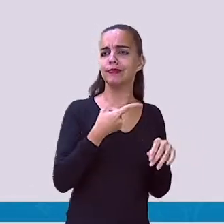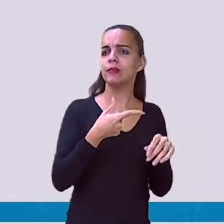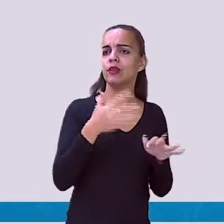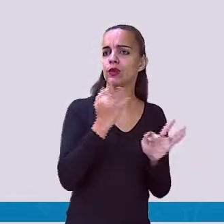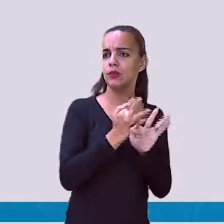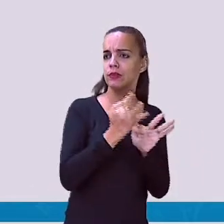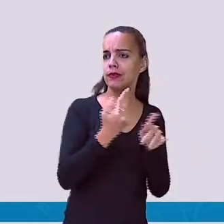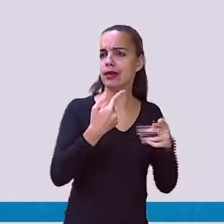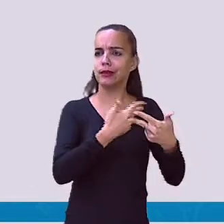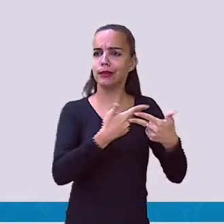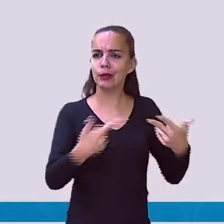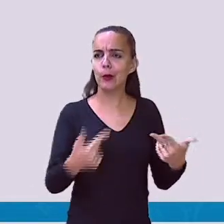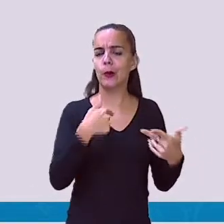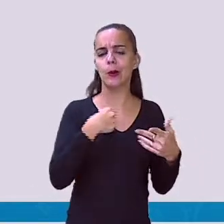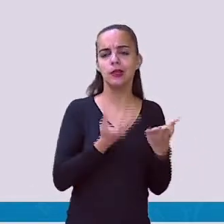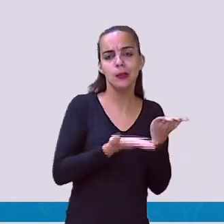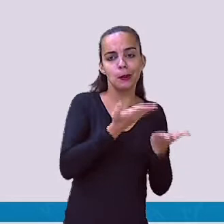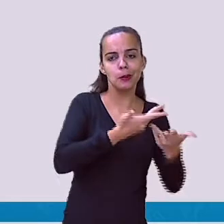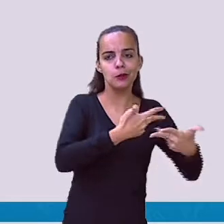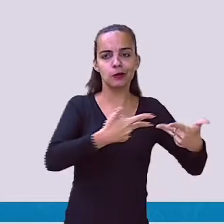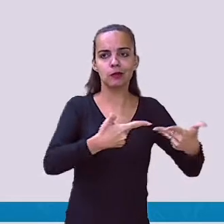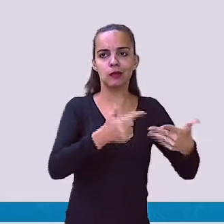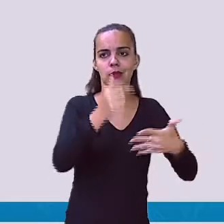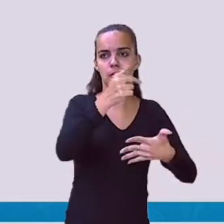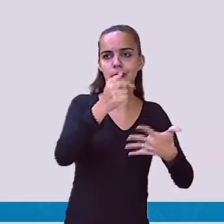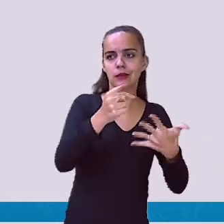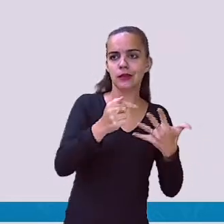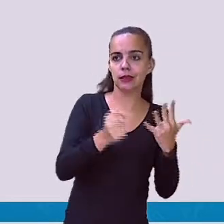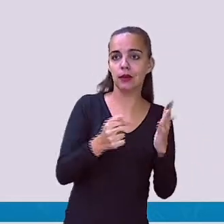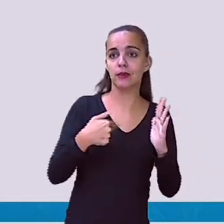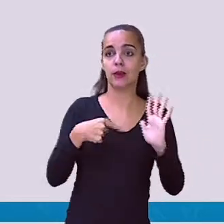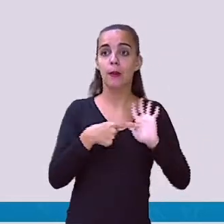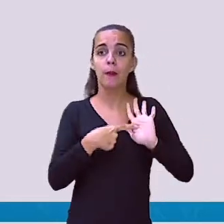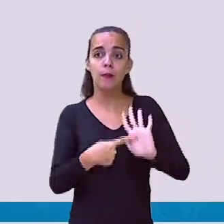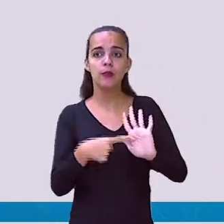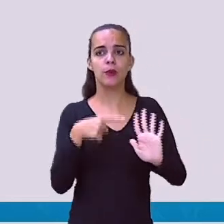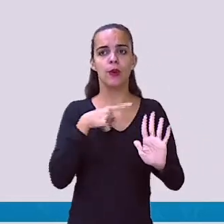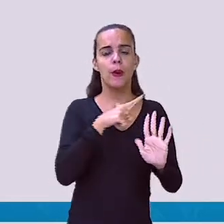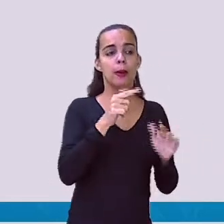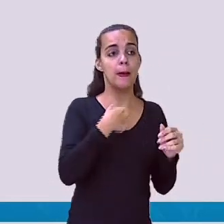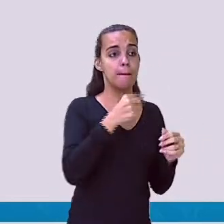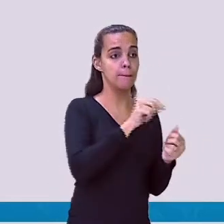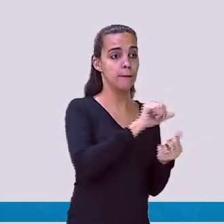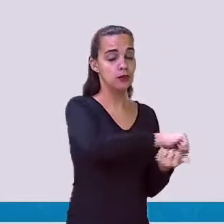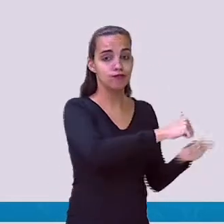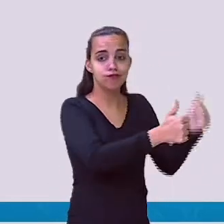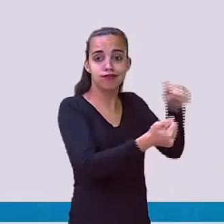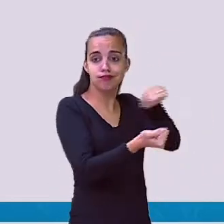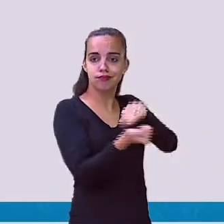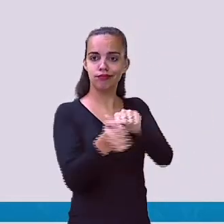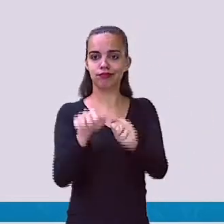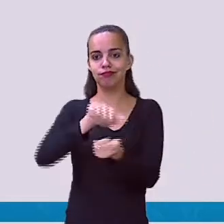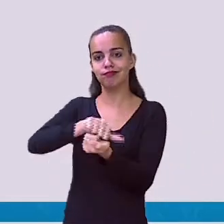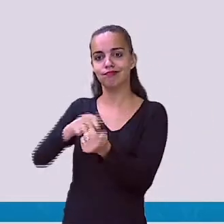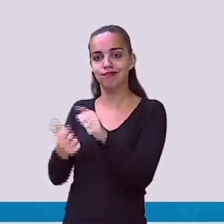utilizam-se processos físicos, mudando o estado físico da